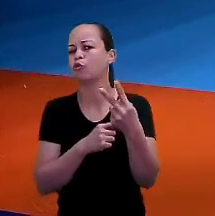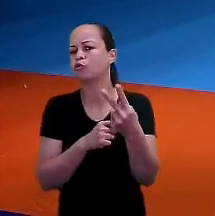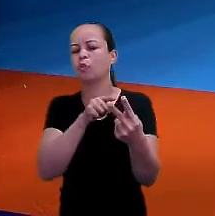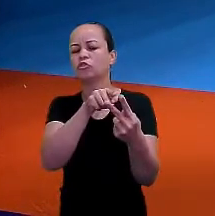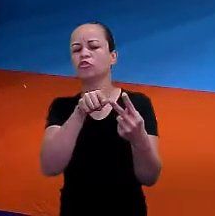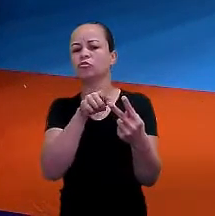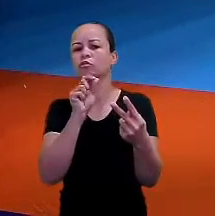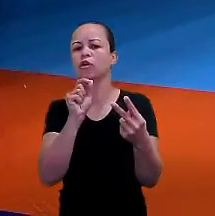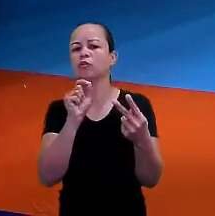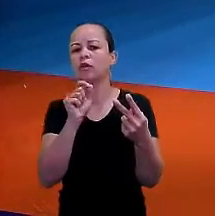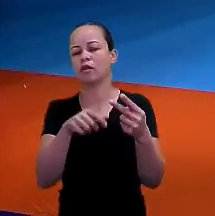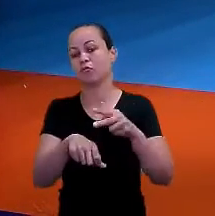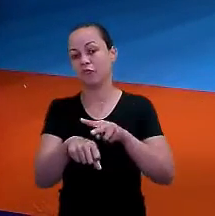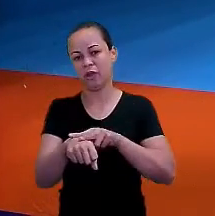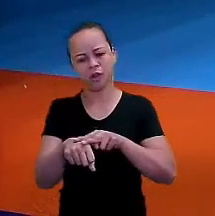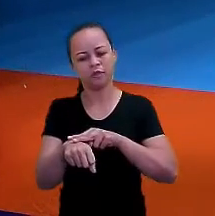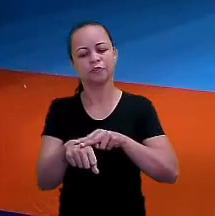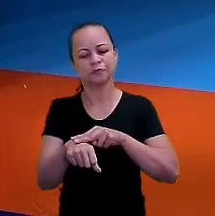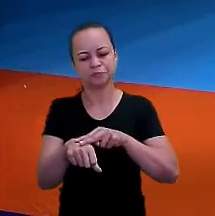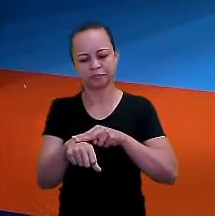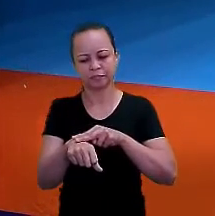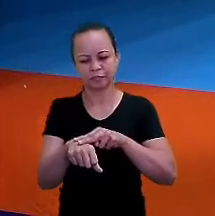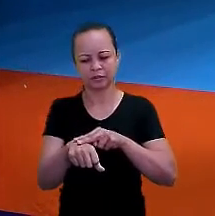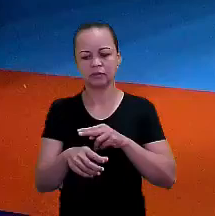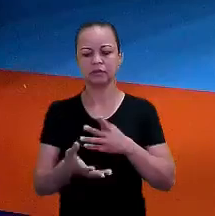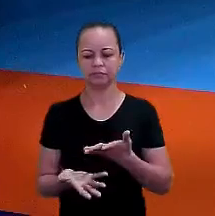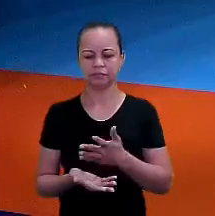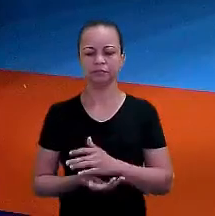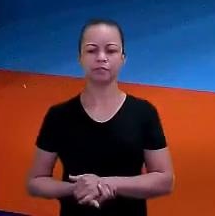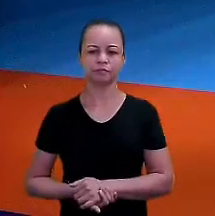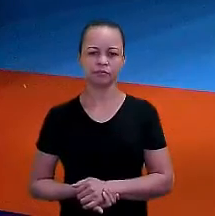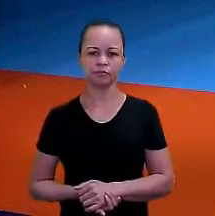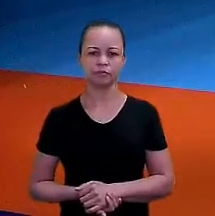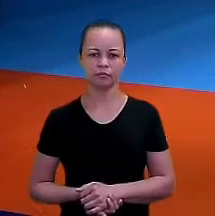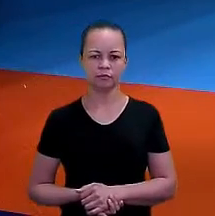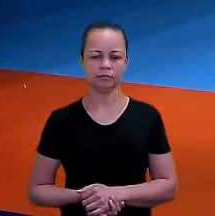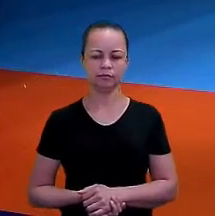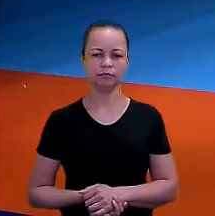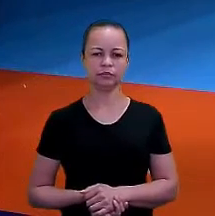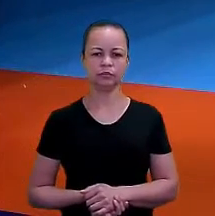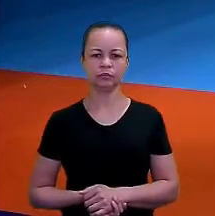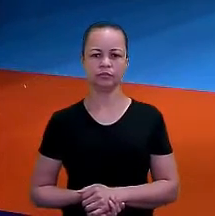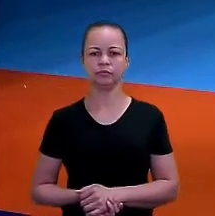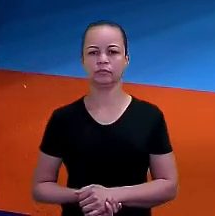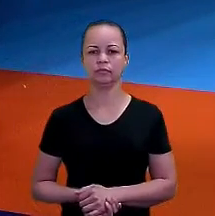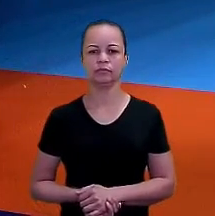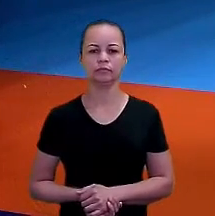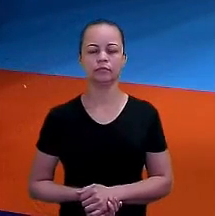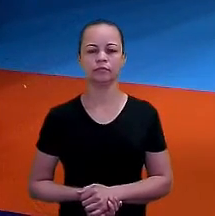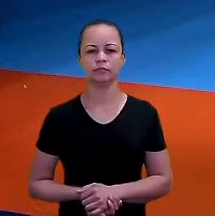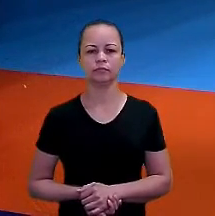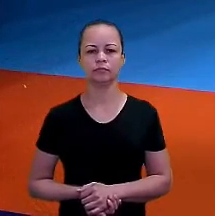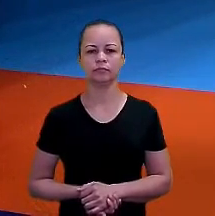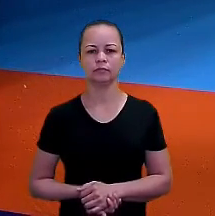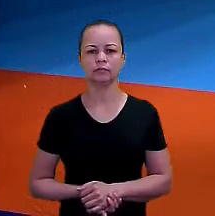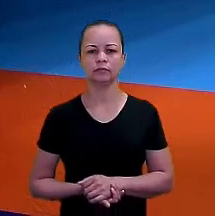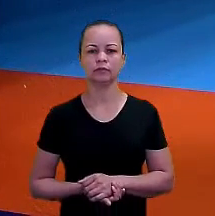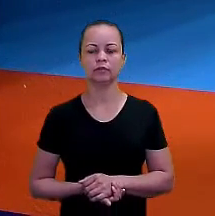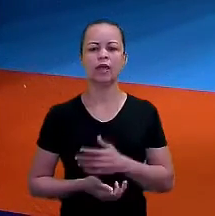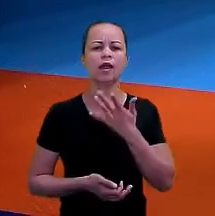o 2, né? Que é o verde, ó. Tá vendo aqui o 2? Deu verde. Qual foi a cor